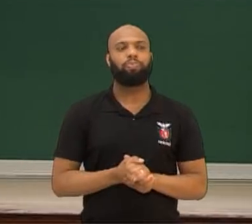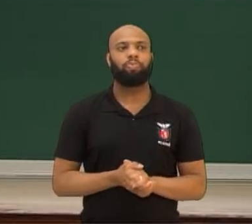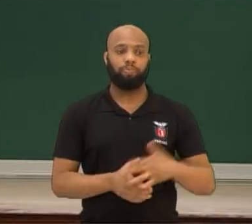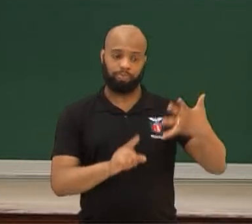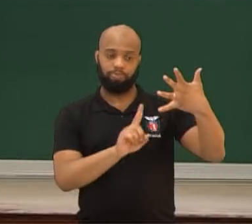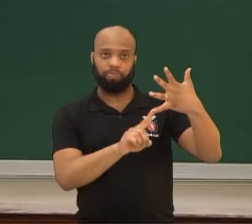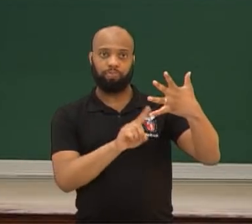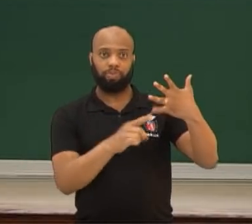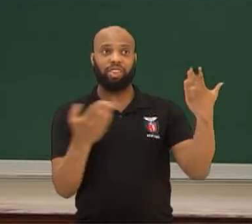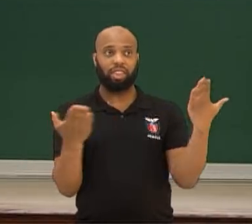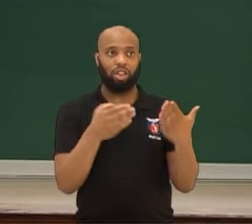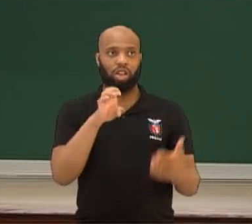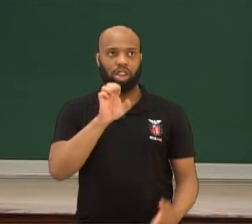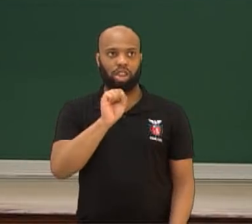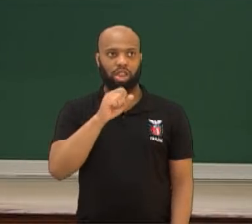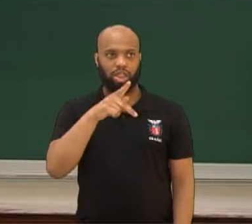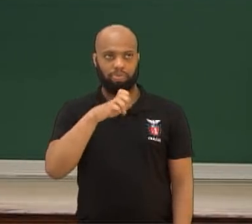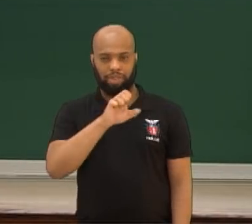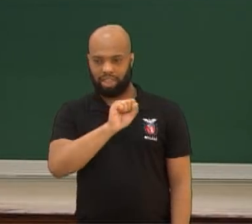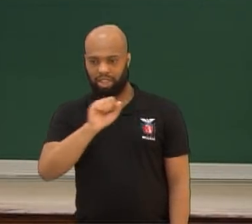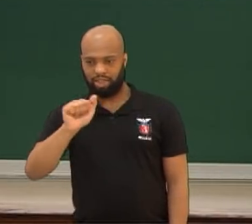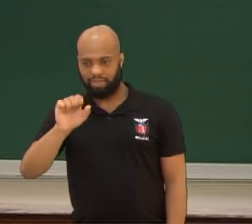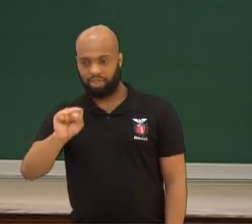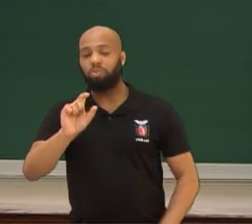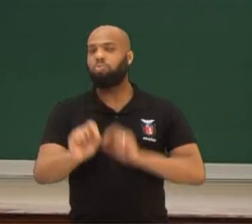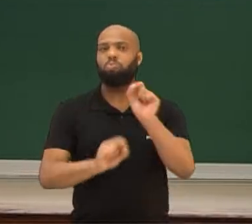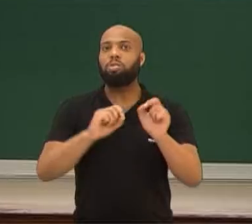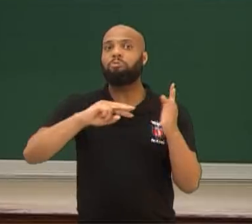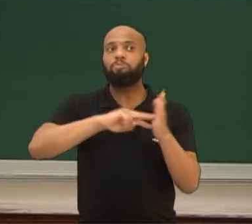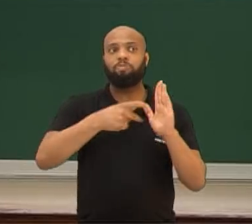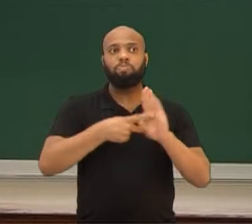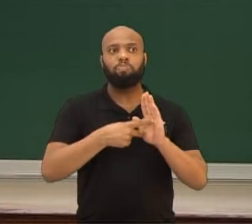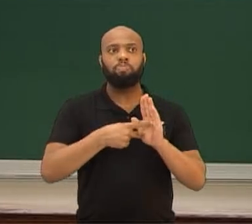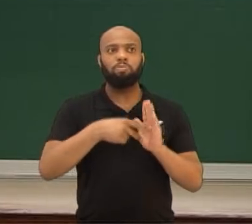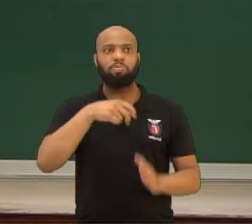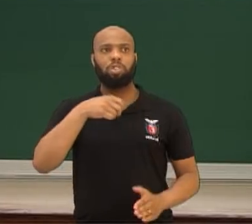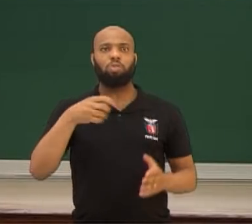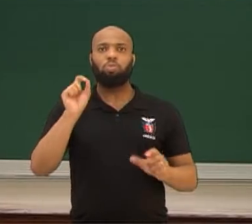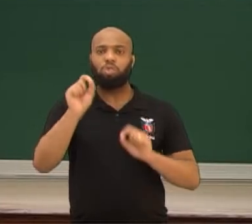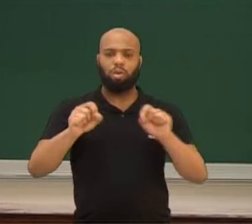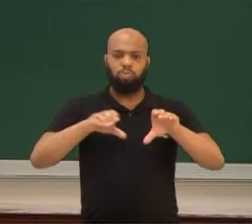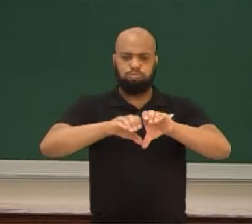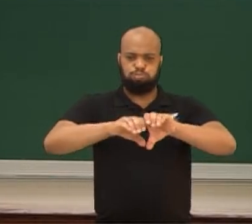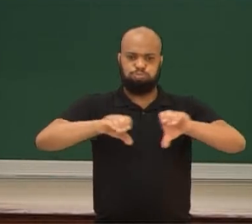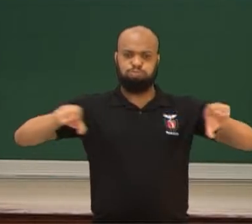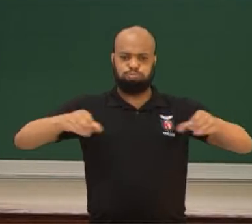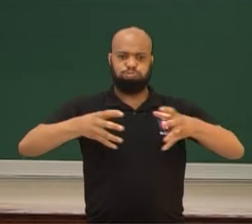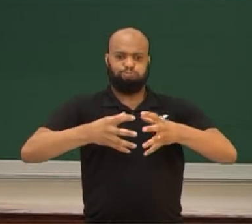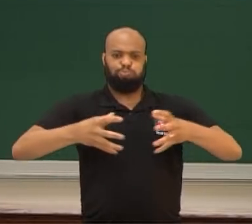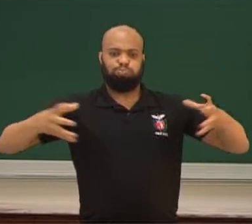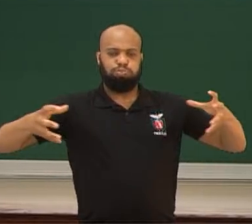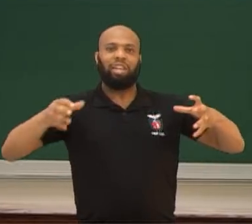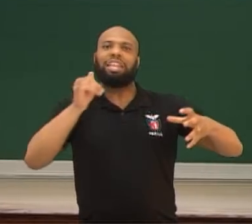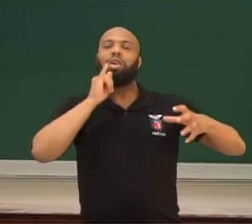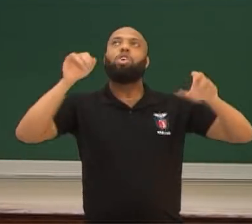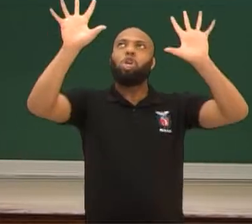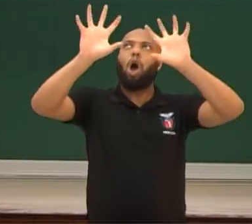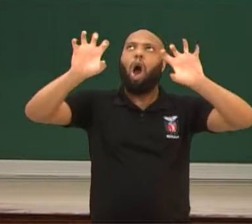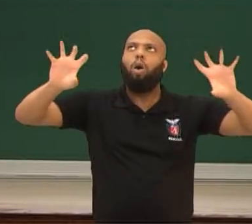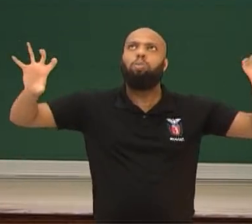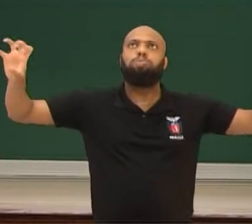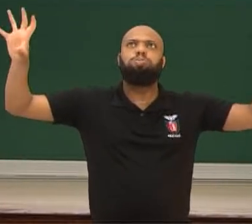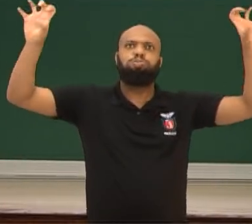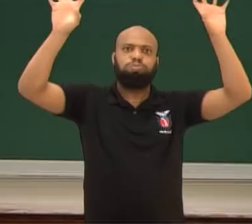generalizar. Espessas, a palavra espessa pode significar grossas, grandes, densas, estávamos falando das nuvens, né?